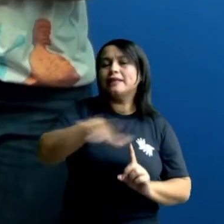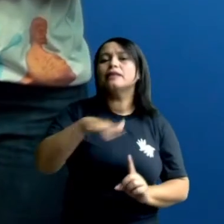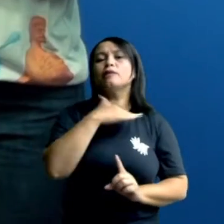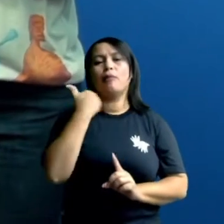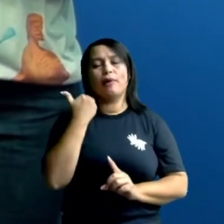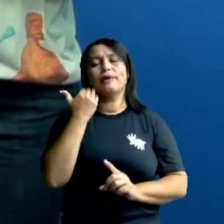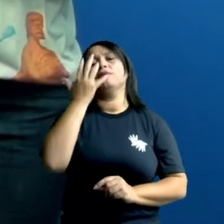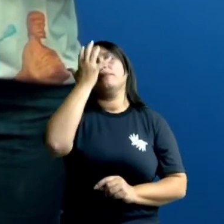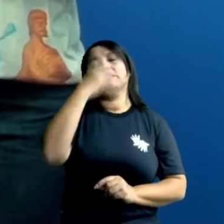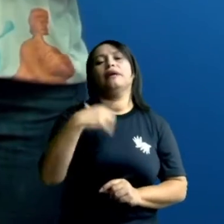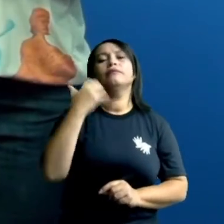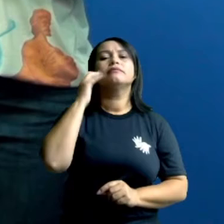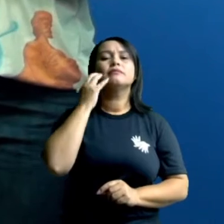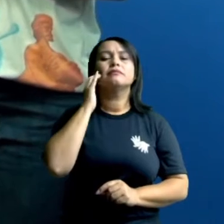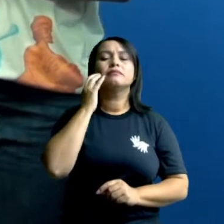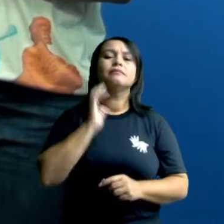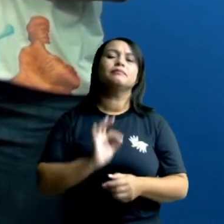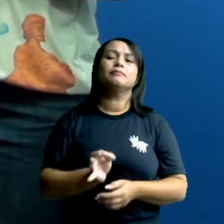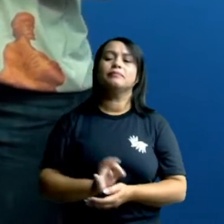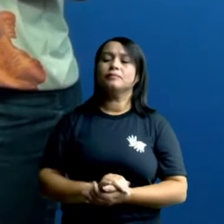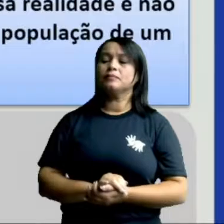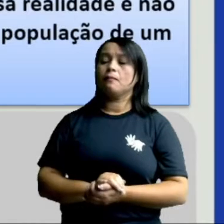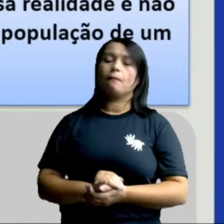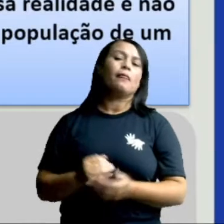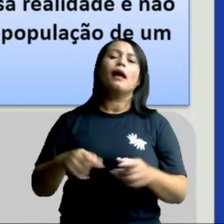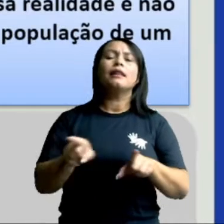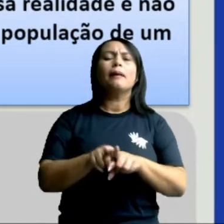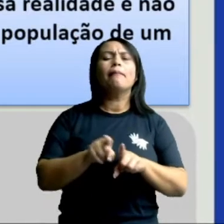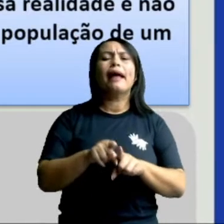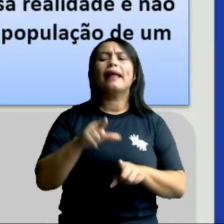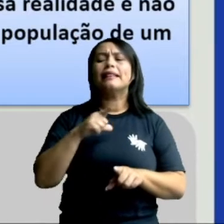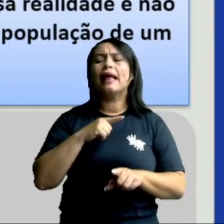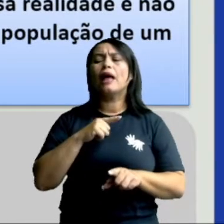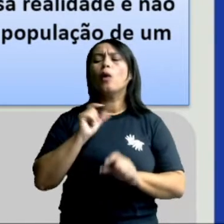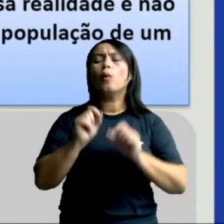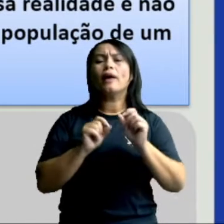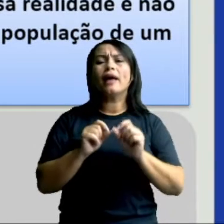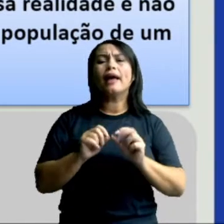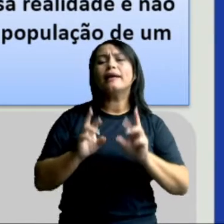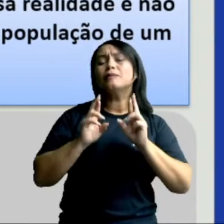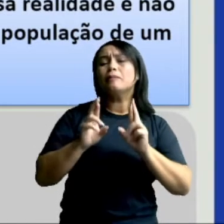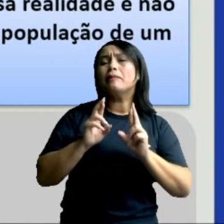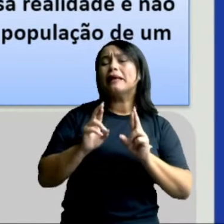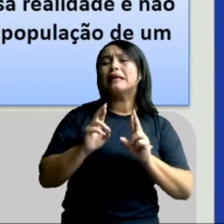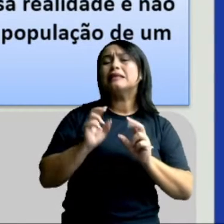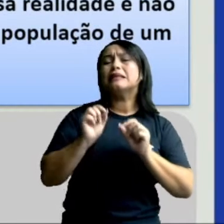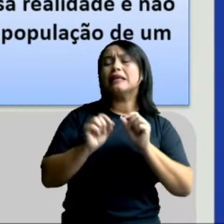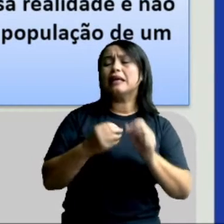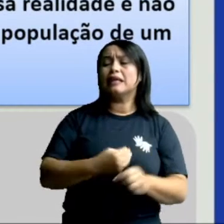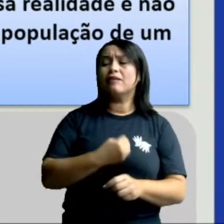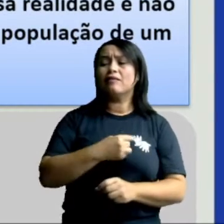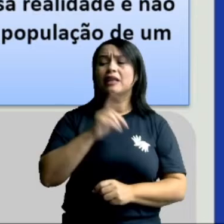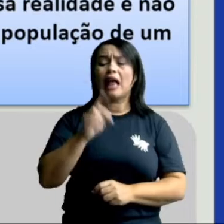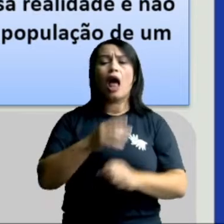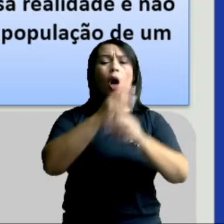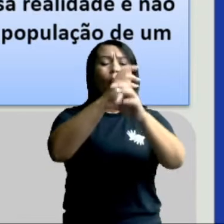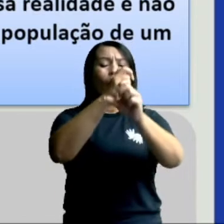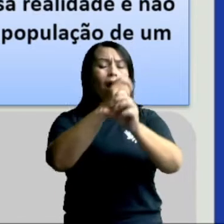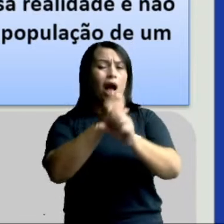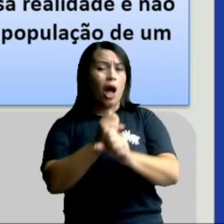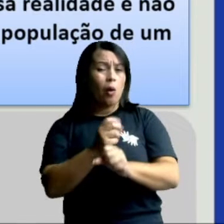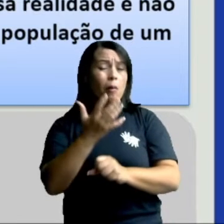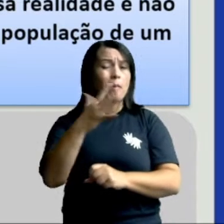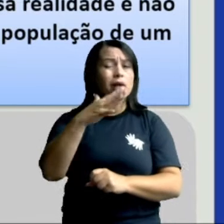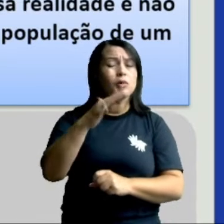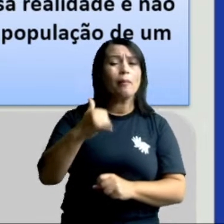outras que a gente viu até agora, certo? E esperança ou expectativa de vida é um cálculo estatístico que diz a média de